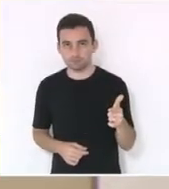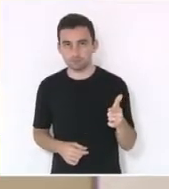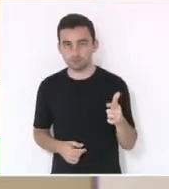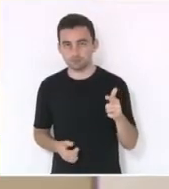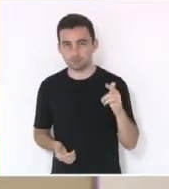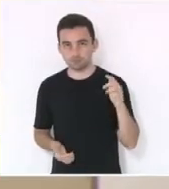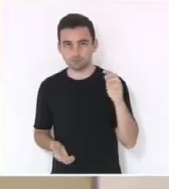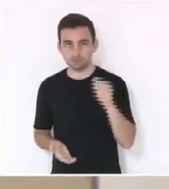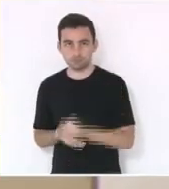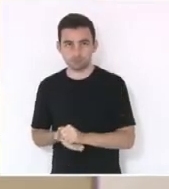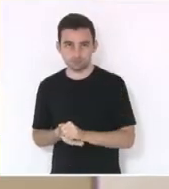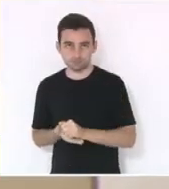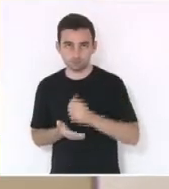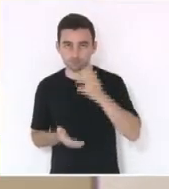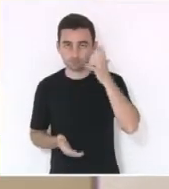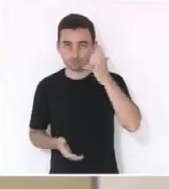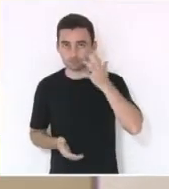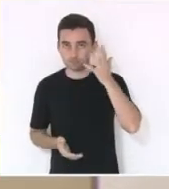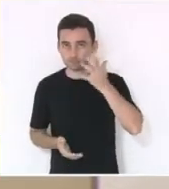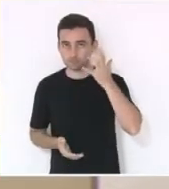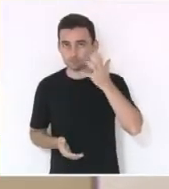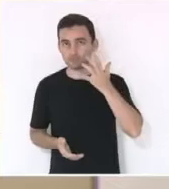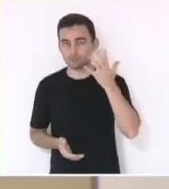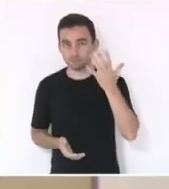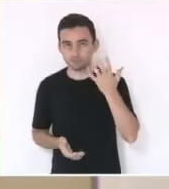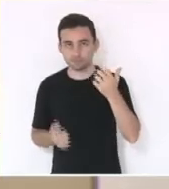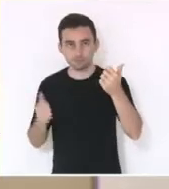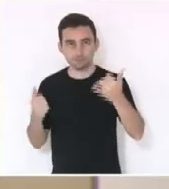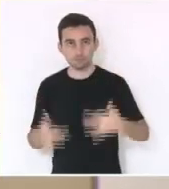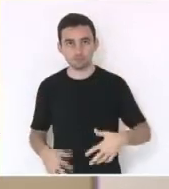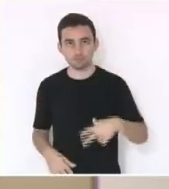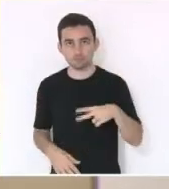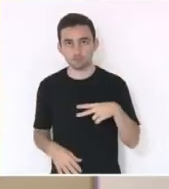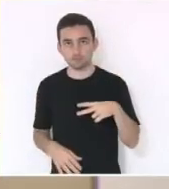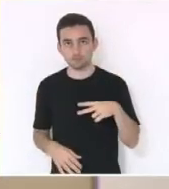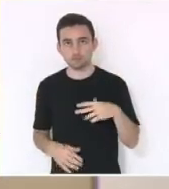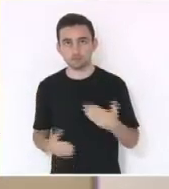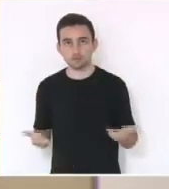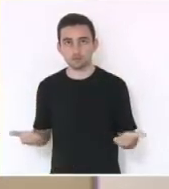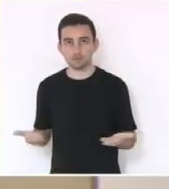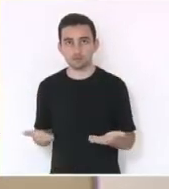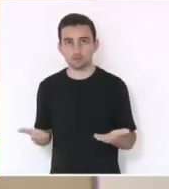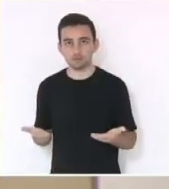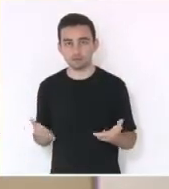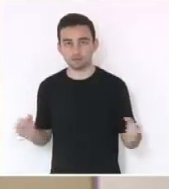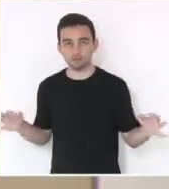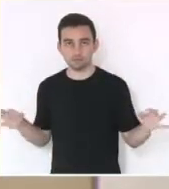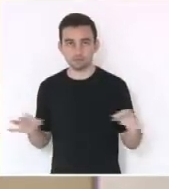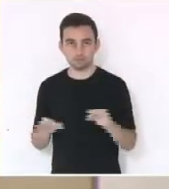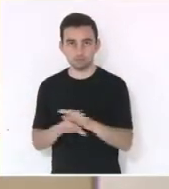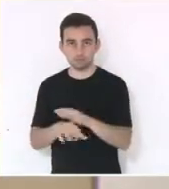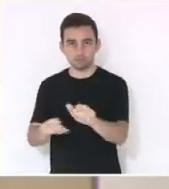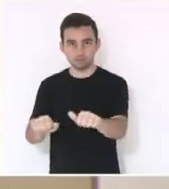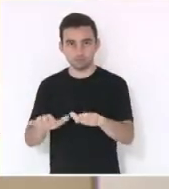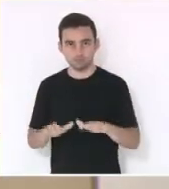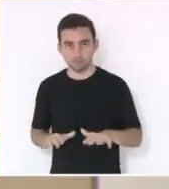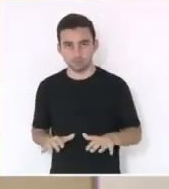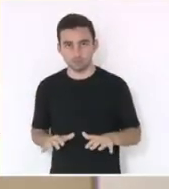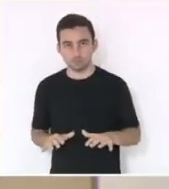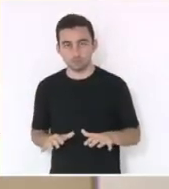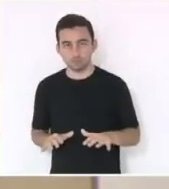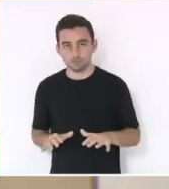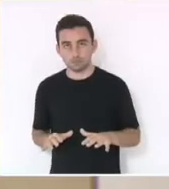deputados inscritos para as explicações pessoais, nós encerramos essa sessão